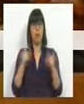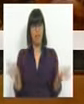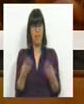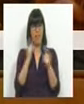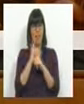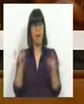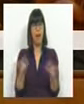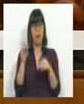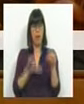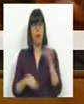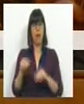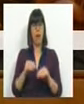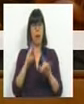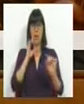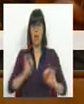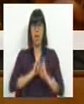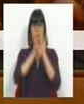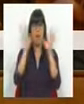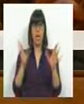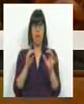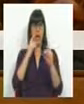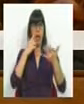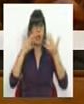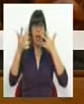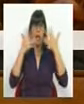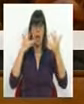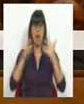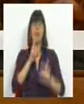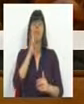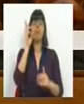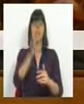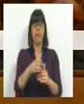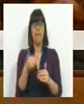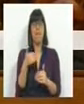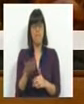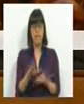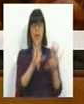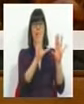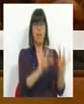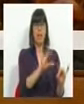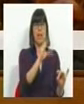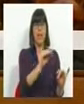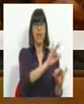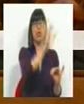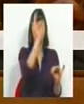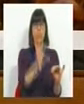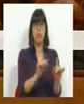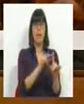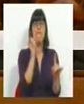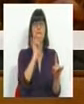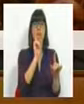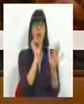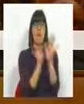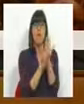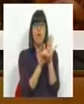campanha eleitoral ele foi claro e cristalino quando disse que ia utilizar 10% do valor